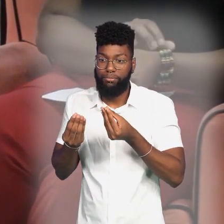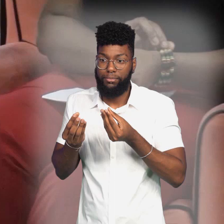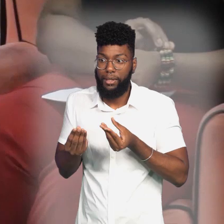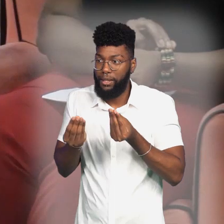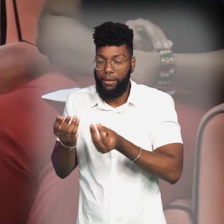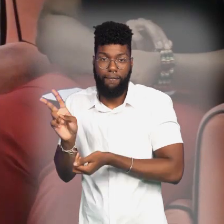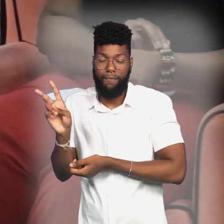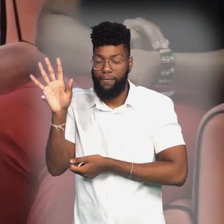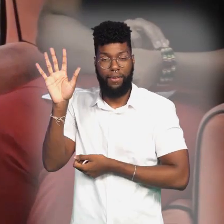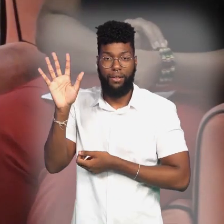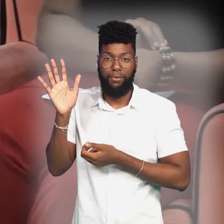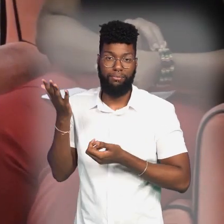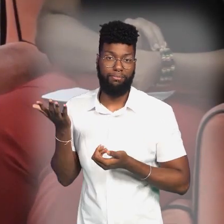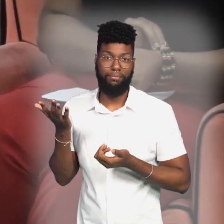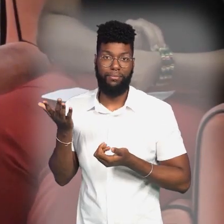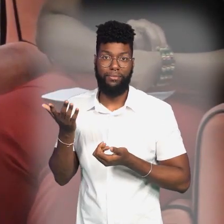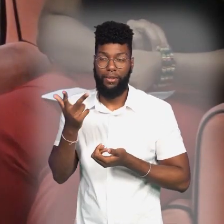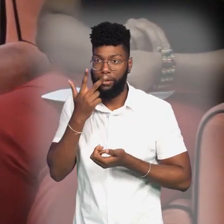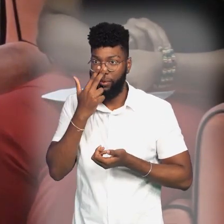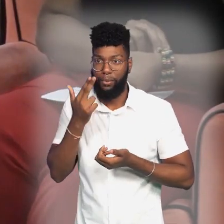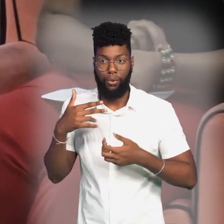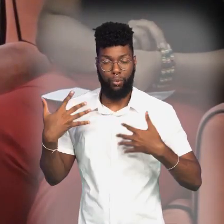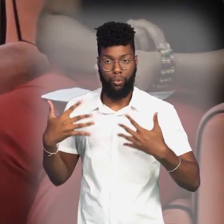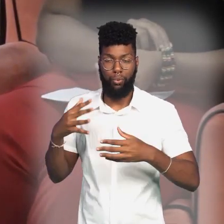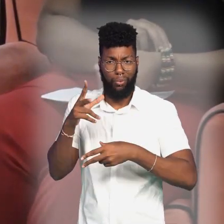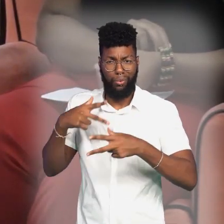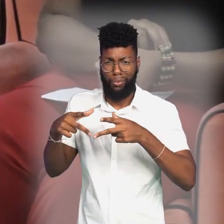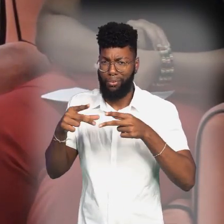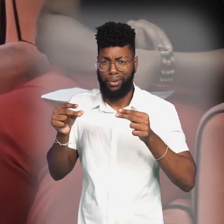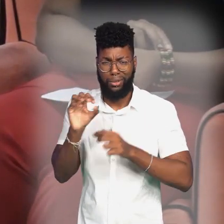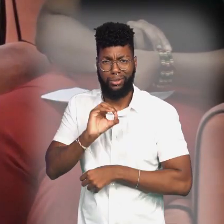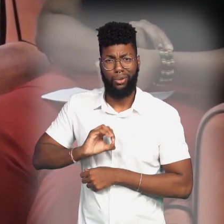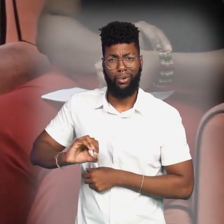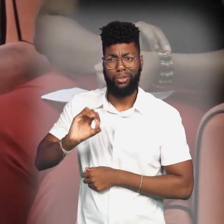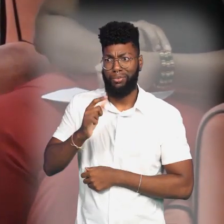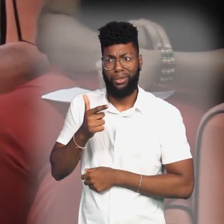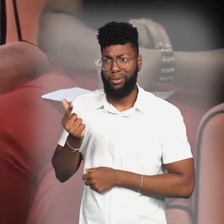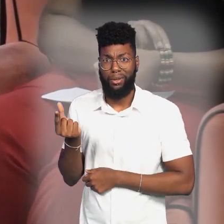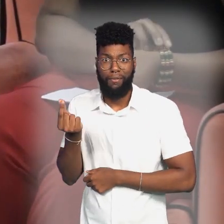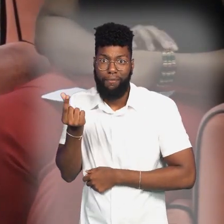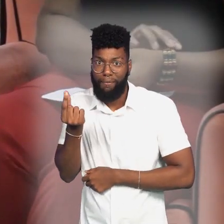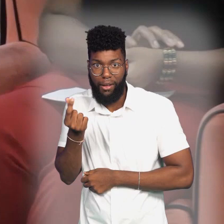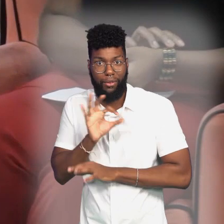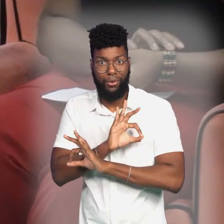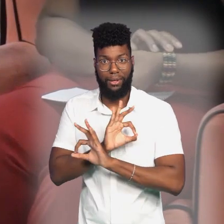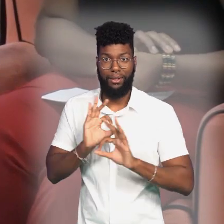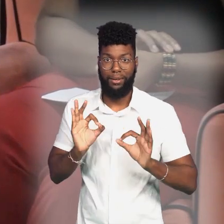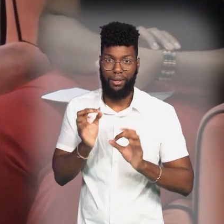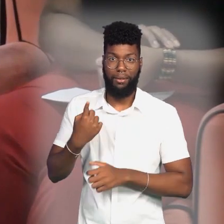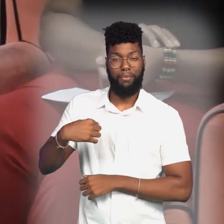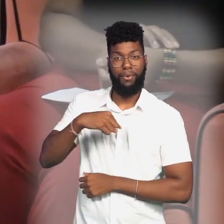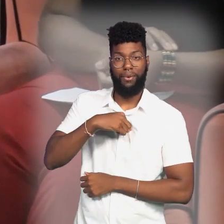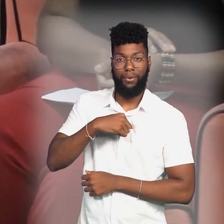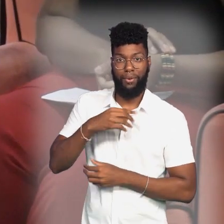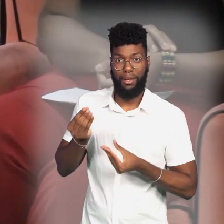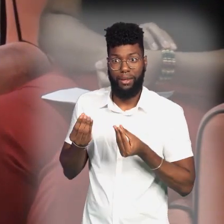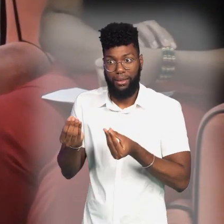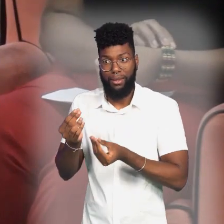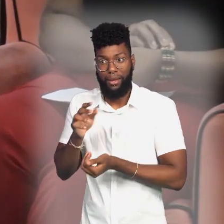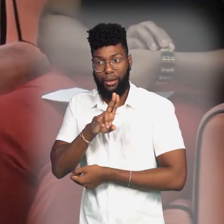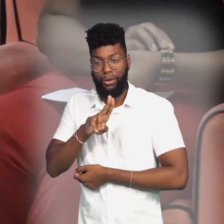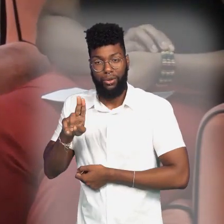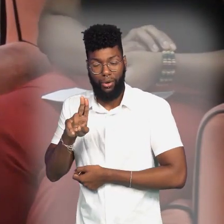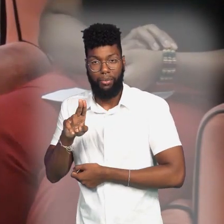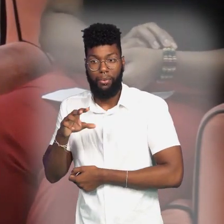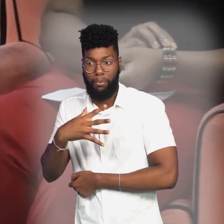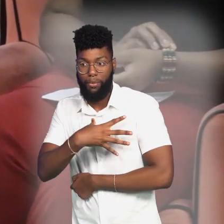como colocar preço, não tem valor infinito para nós. Alguém dá nome do seu filho, da